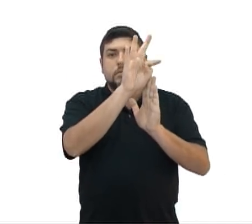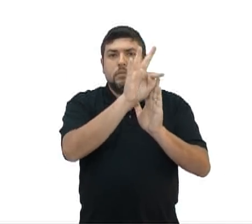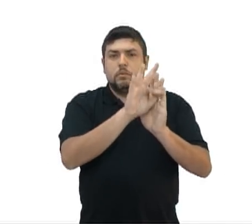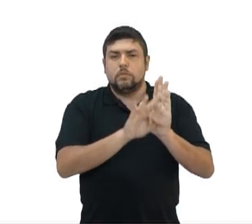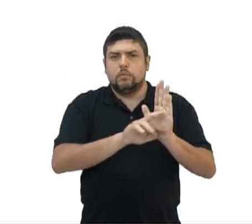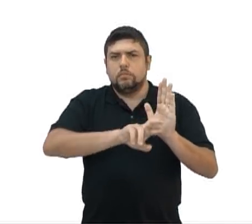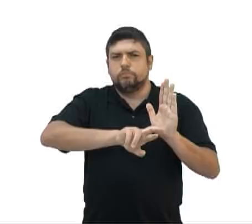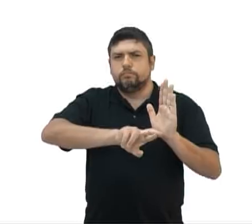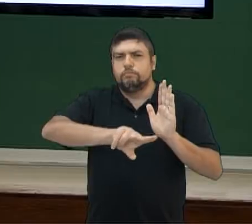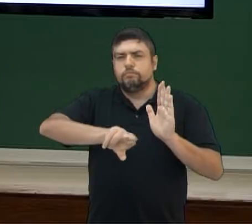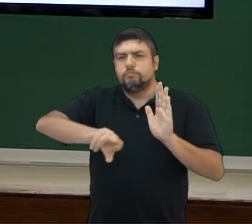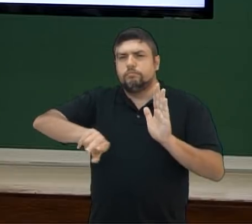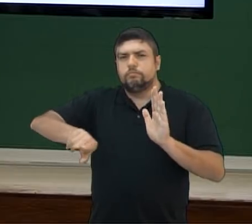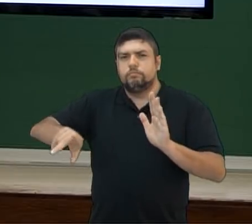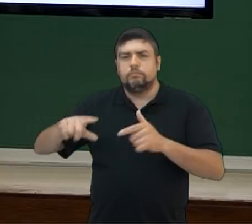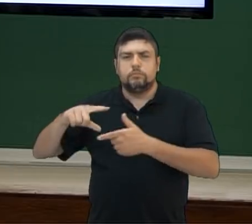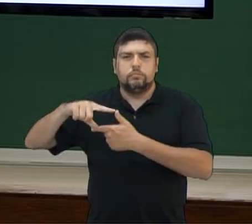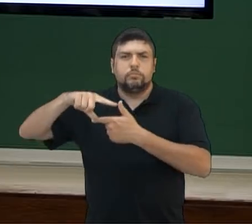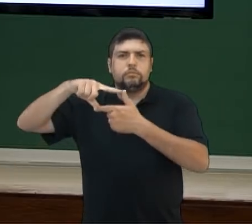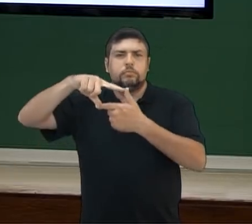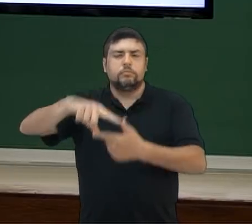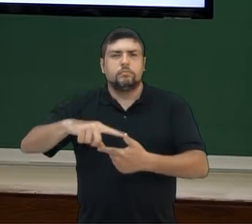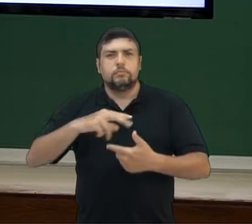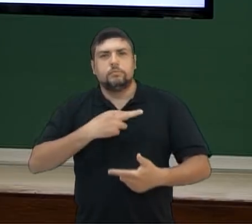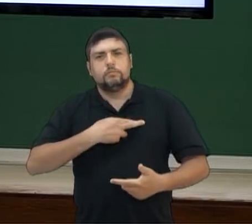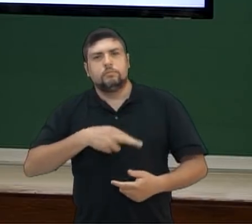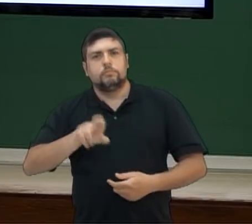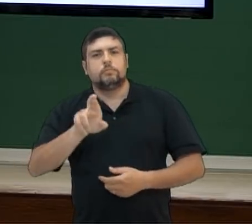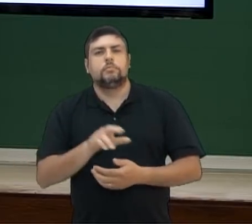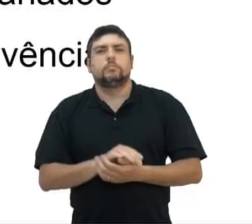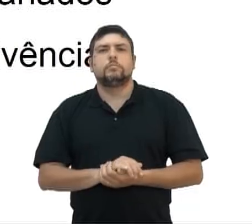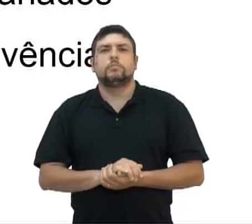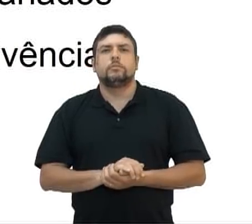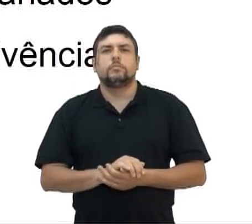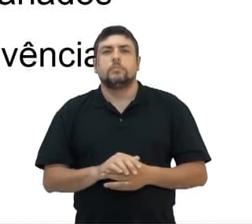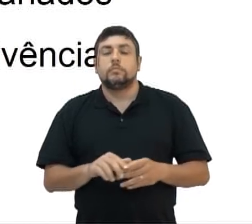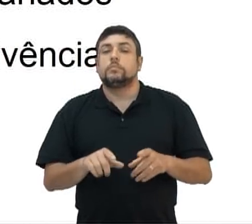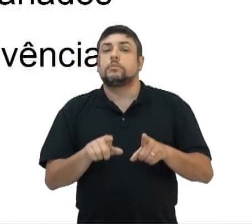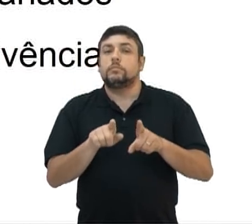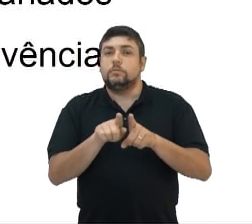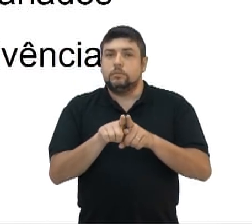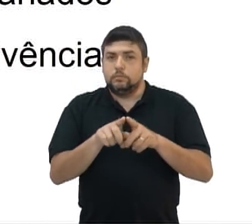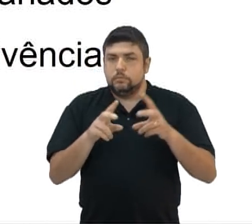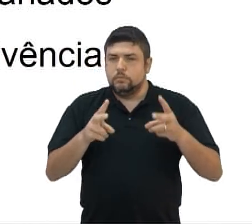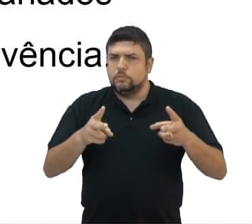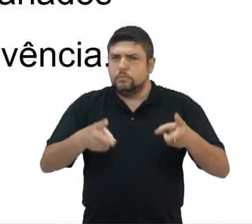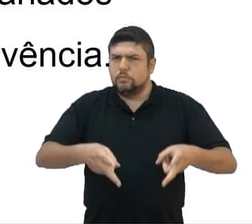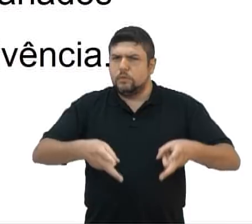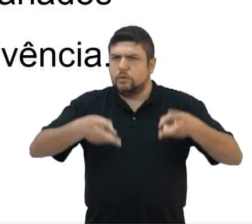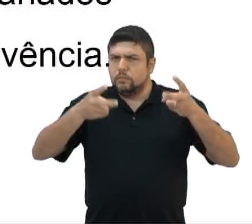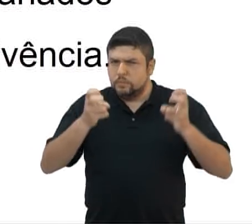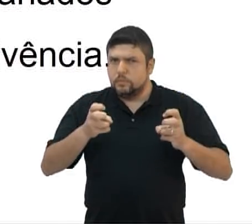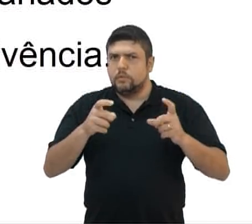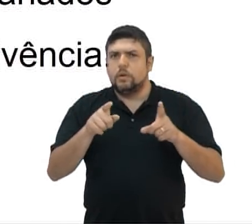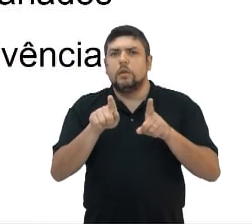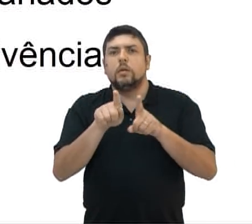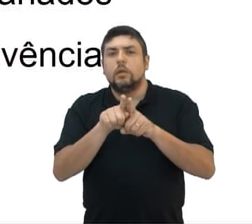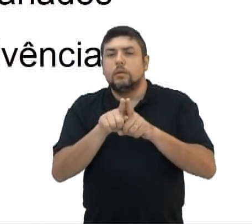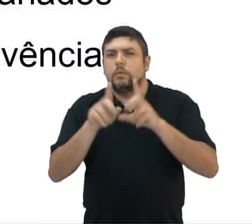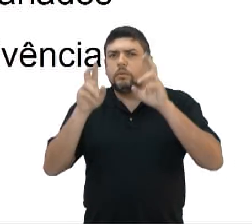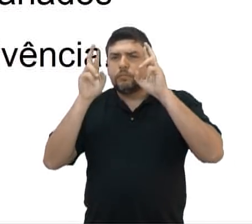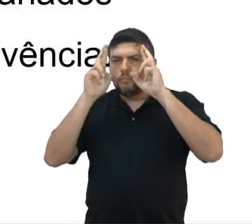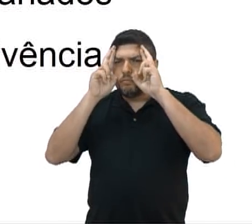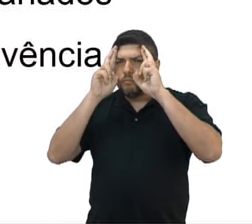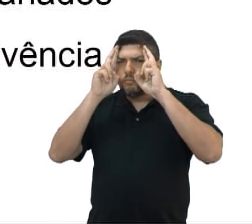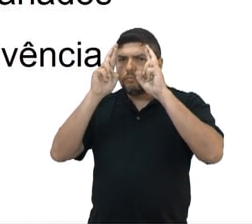diferentes tradições religiosas. Também temos que identificar, distinguir e respeitar